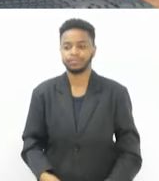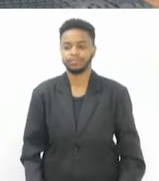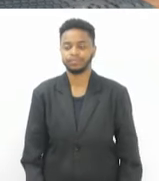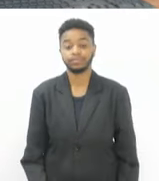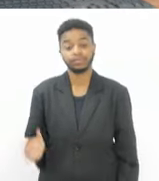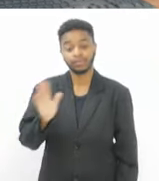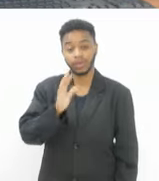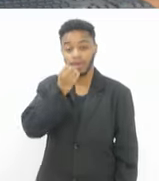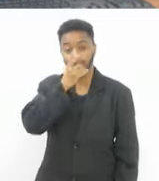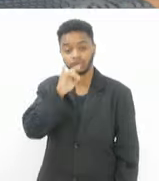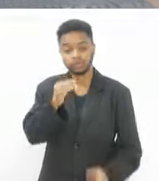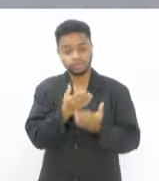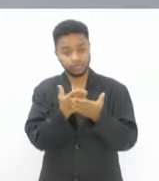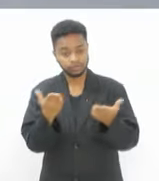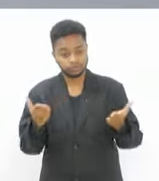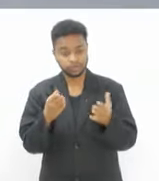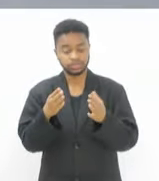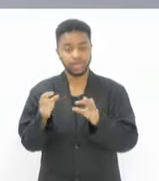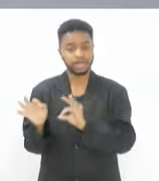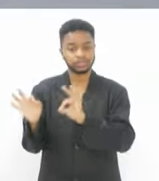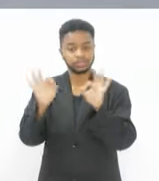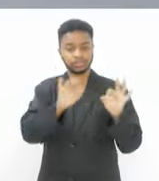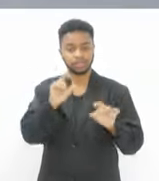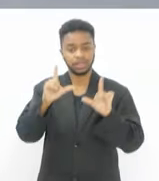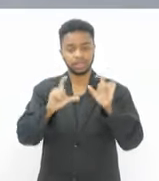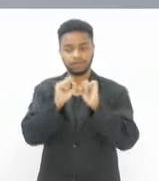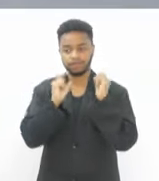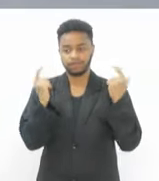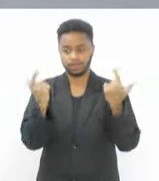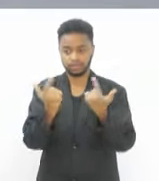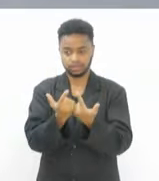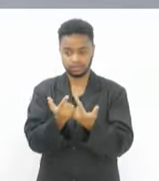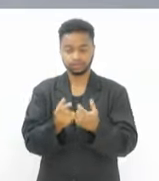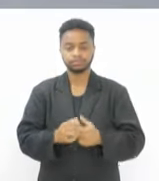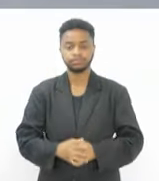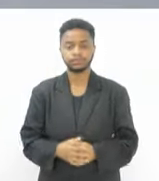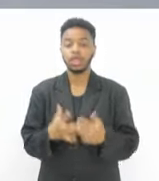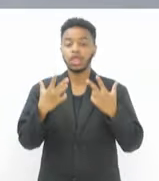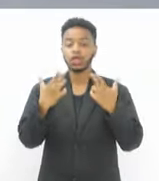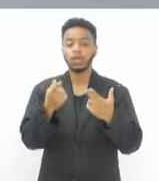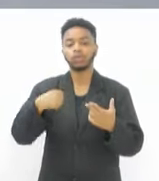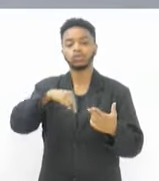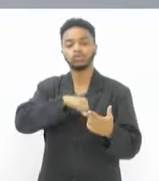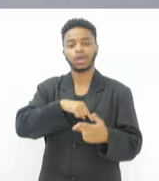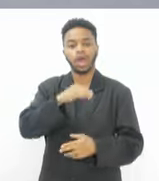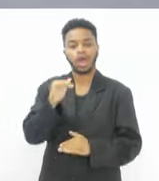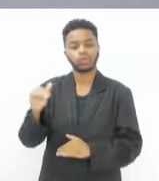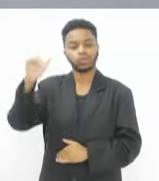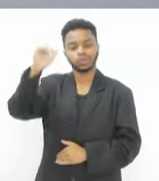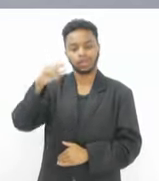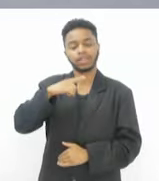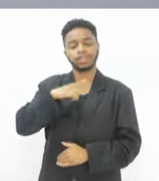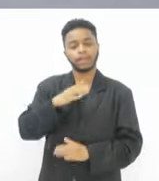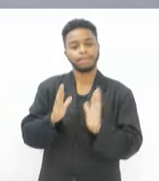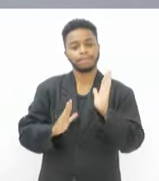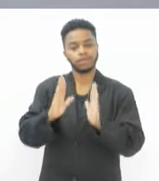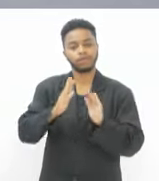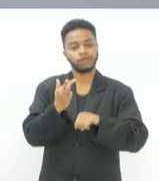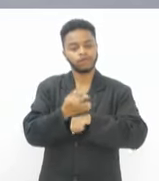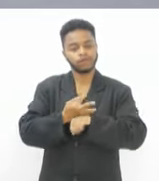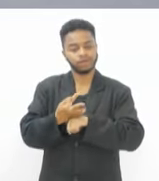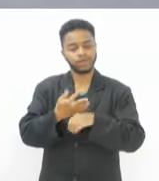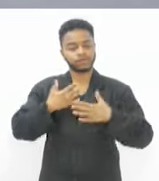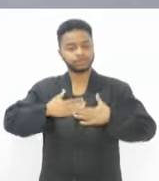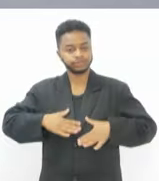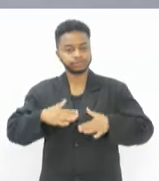Olá, Vicente, bom dia para você, bom dia a todos que acompanham a TV Alerj. Assim como nós adultos temos as nossas férias para descansar, sair um pouco da